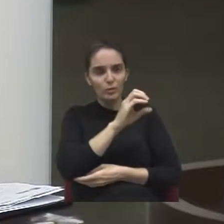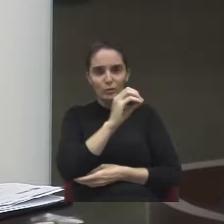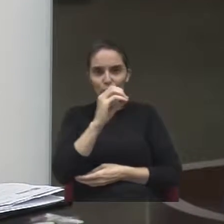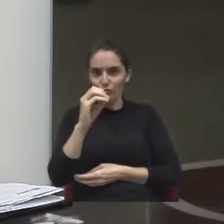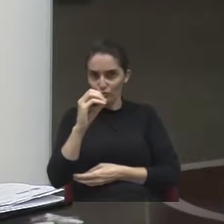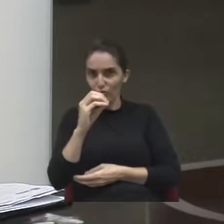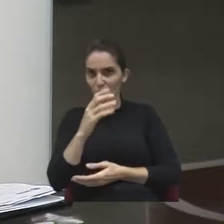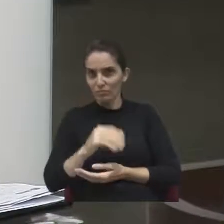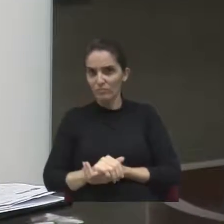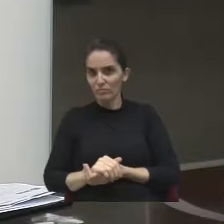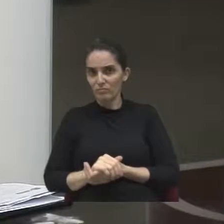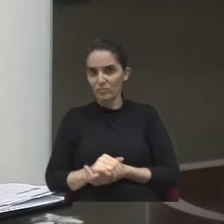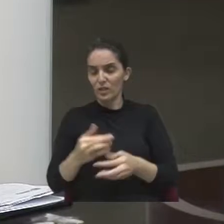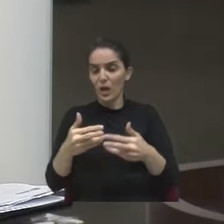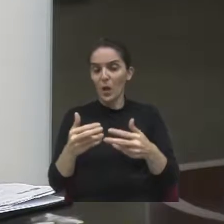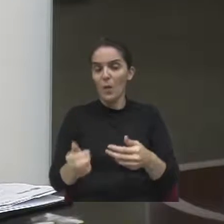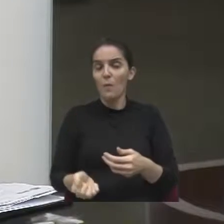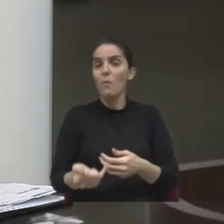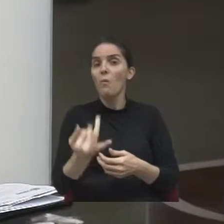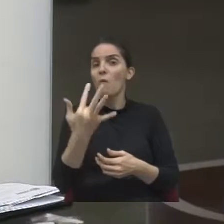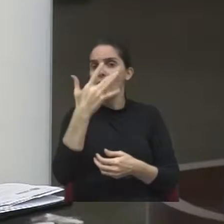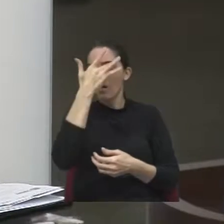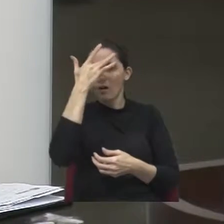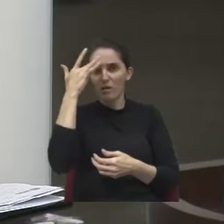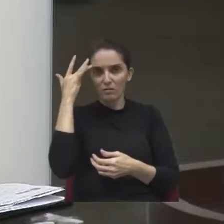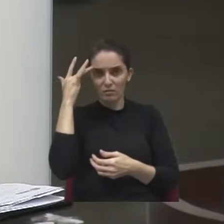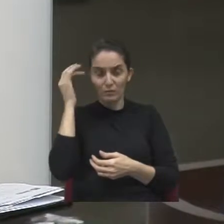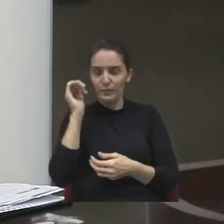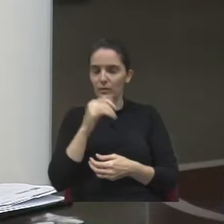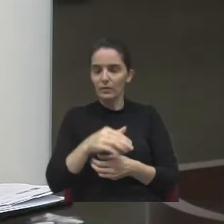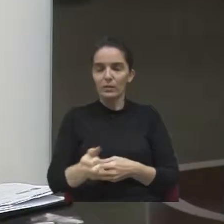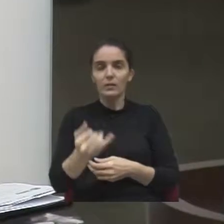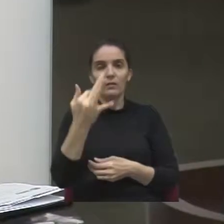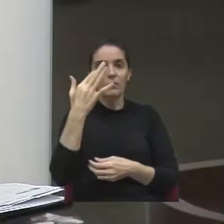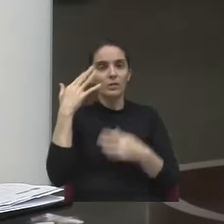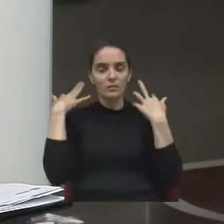extinção pelo nosso uso indiscriminado de plástico?